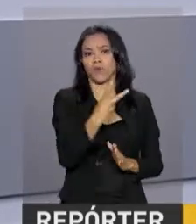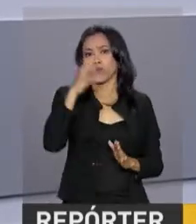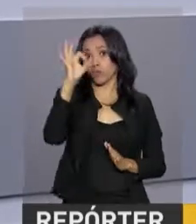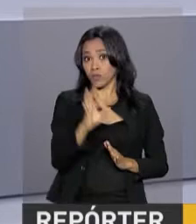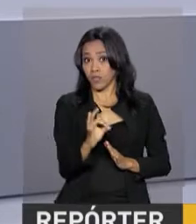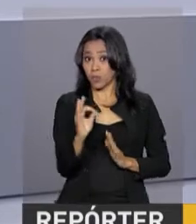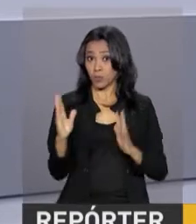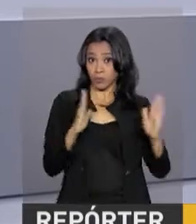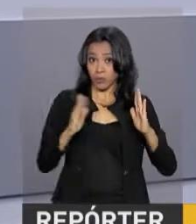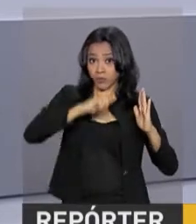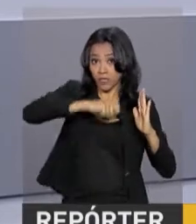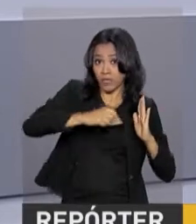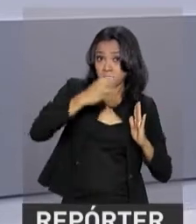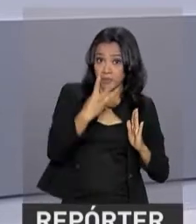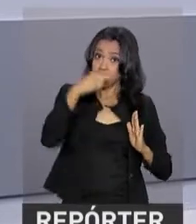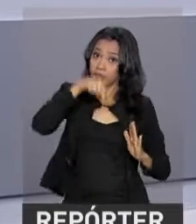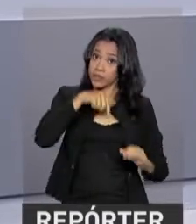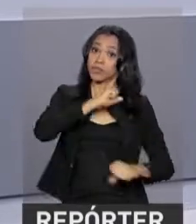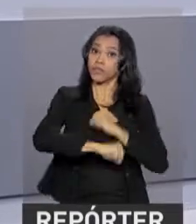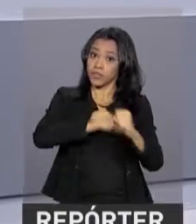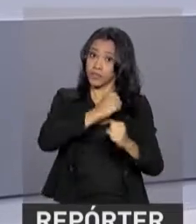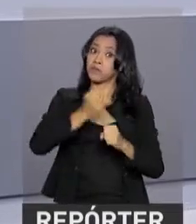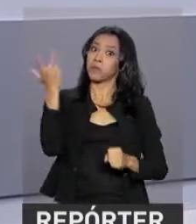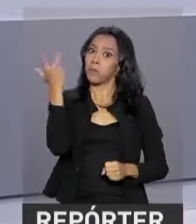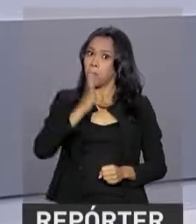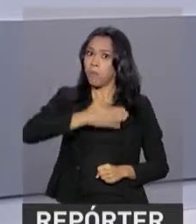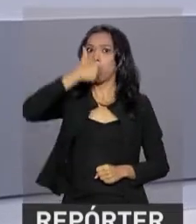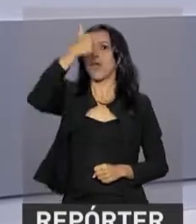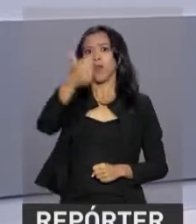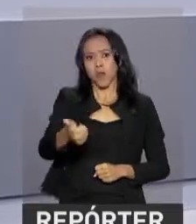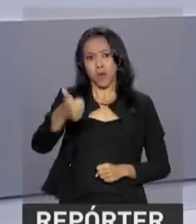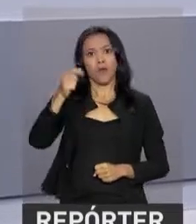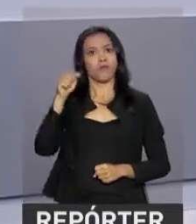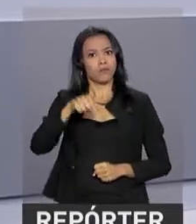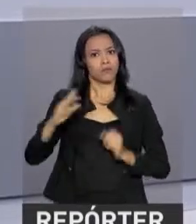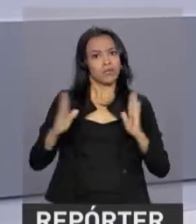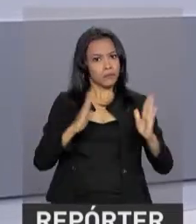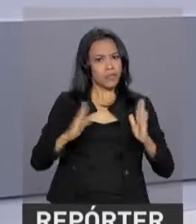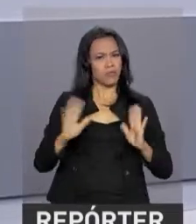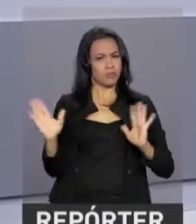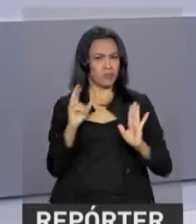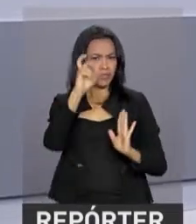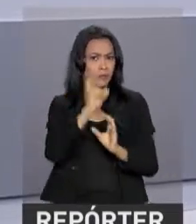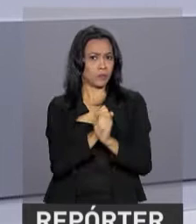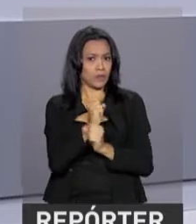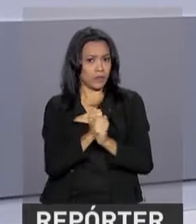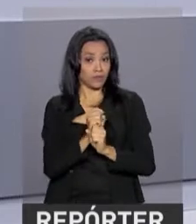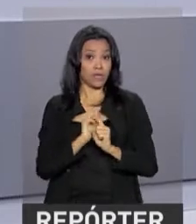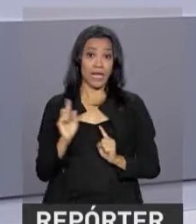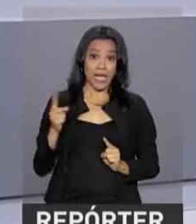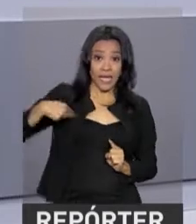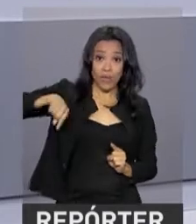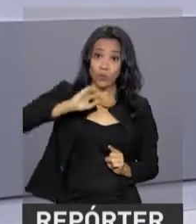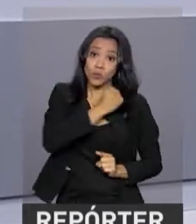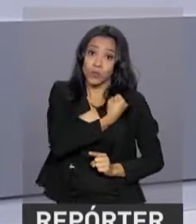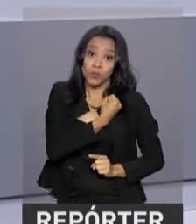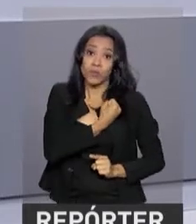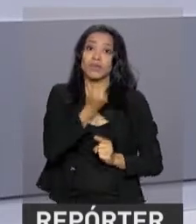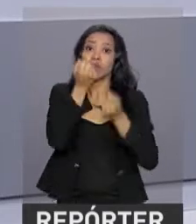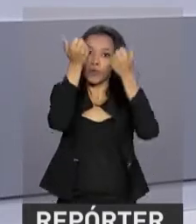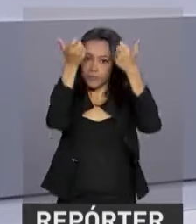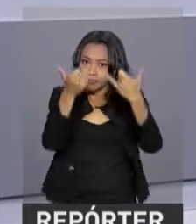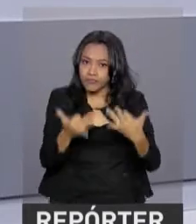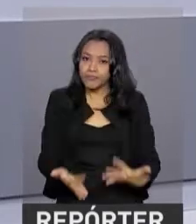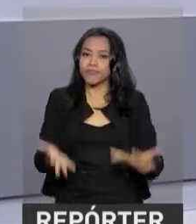primeiro trimestre deste ano atingindo o melhor resultado para o período dos últimos cinco anos os números foram lembrados na abertura da